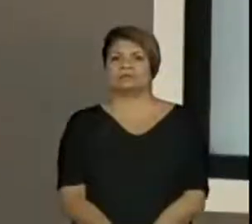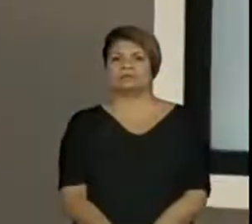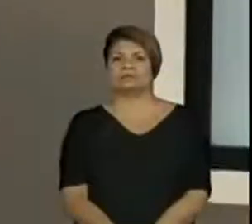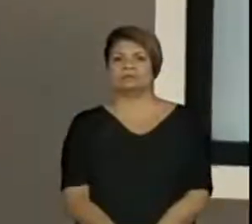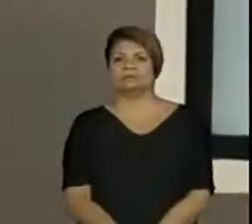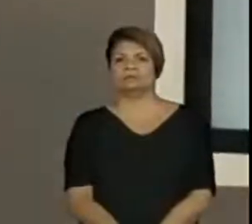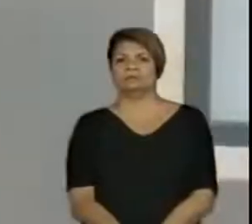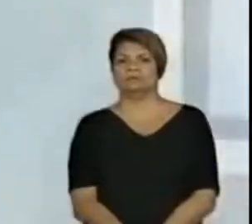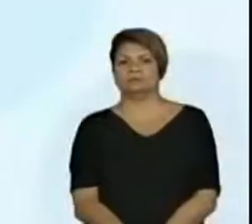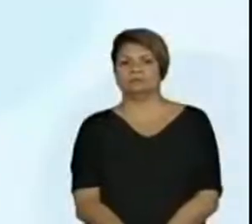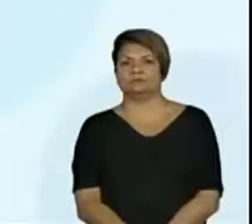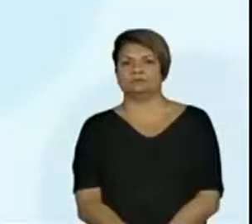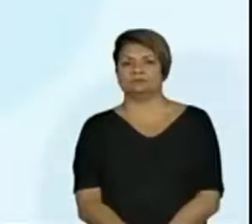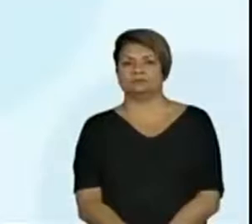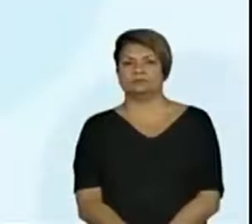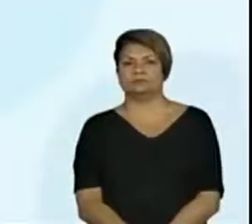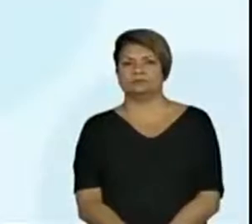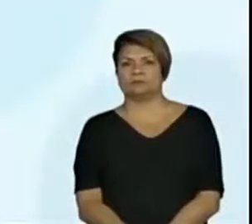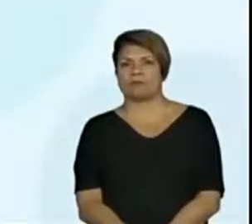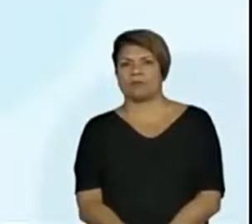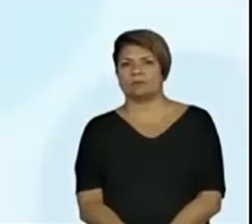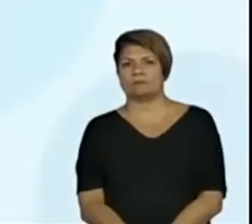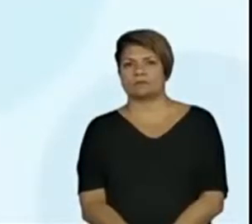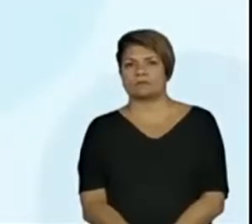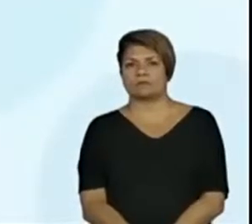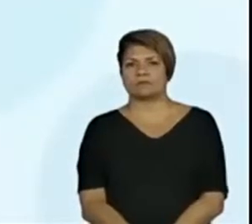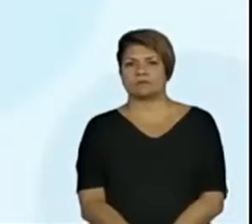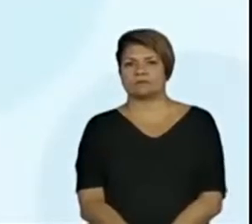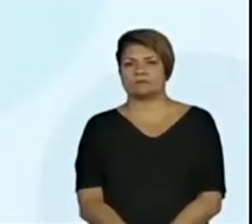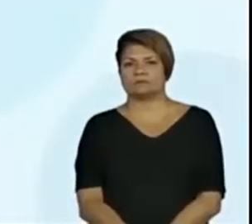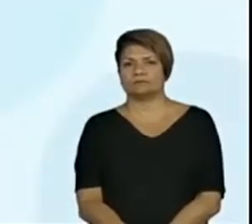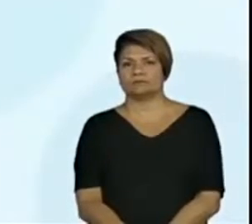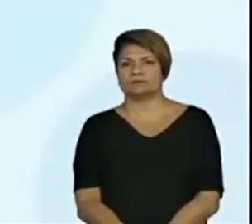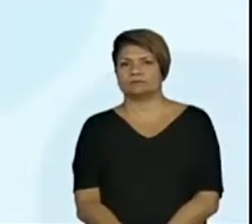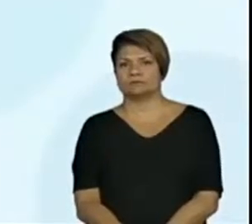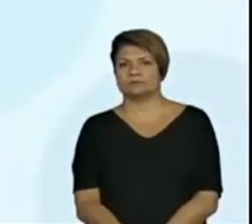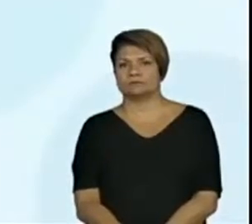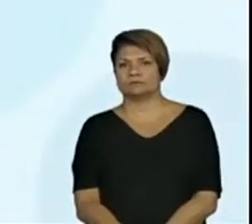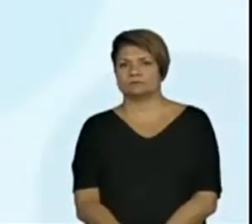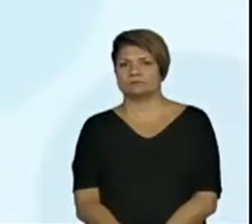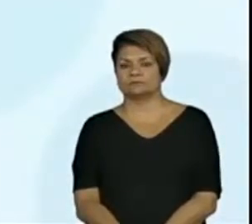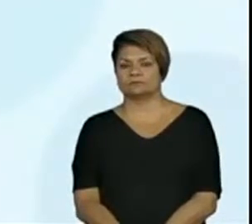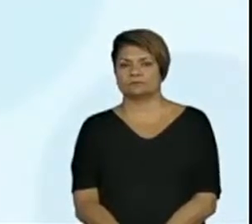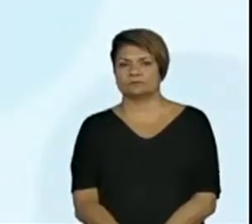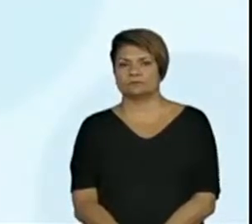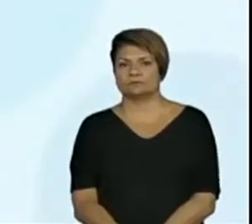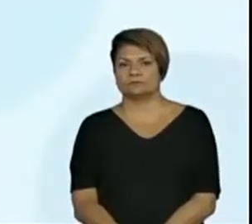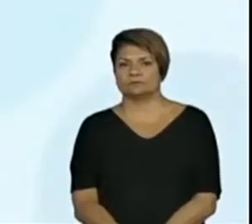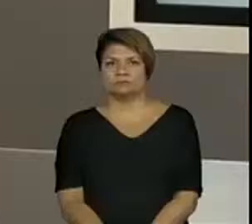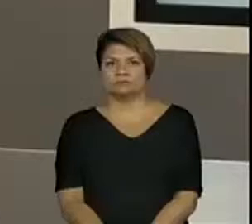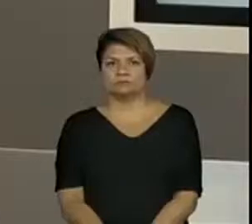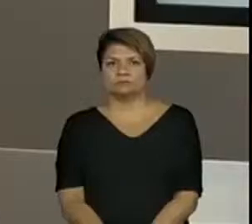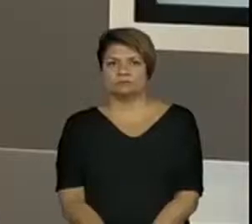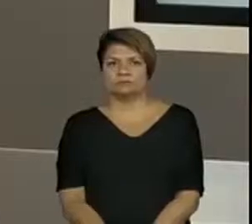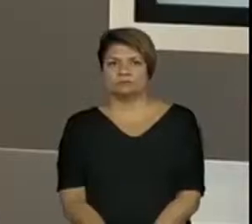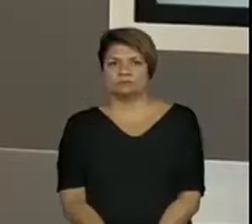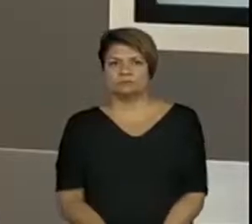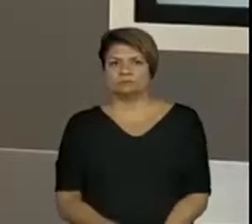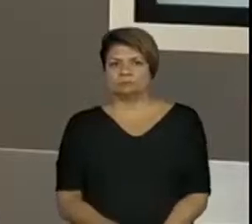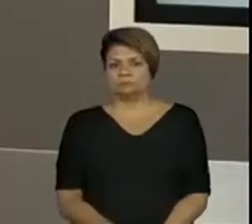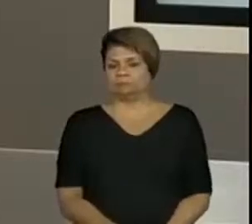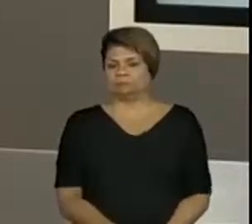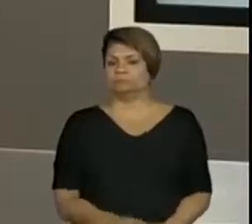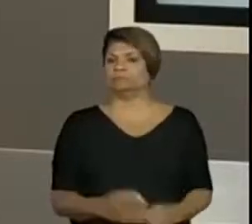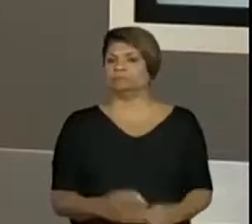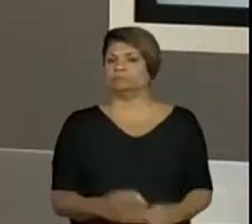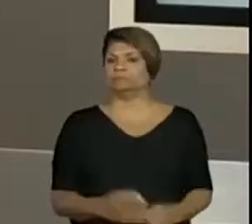Outra, outra, outra, outra, outra,